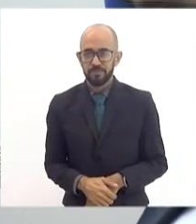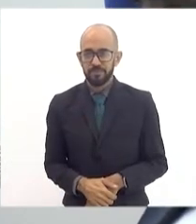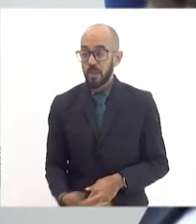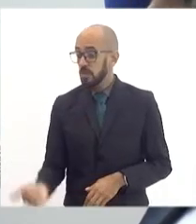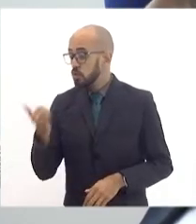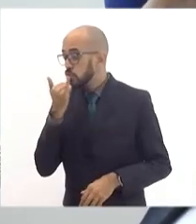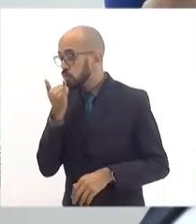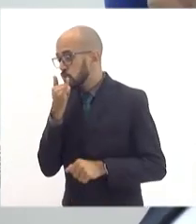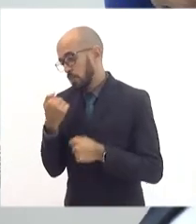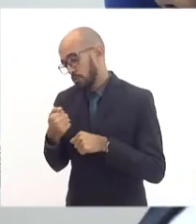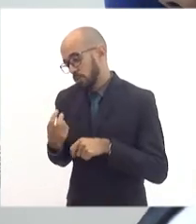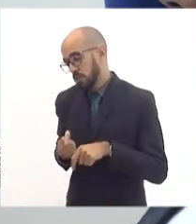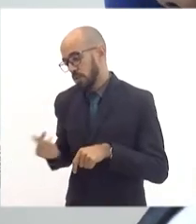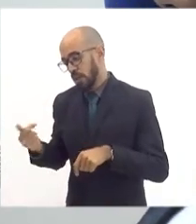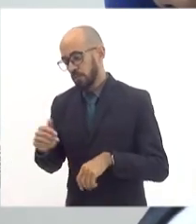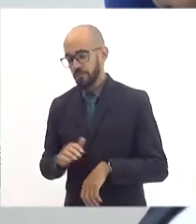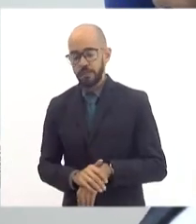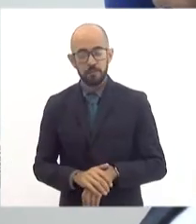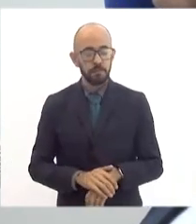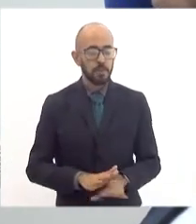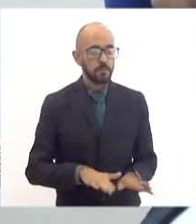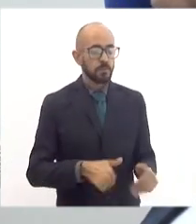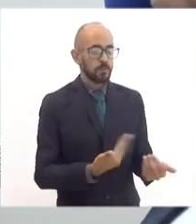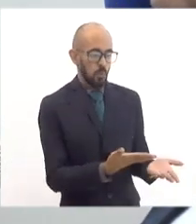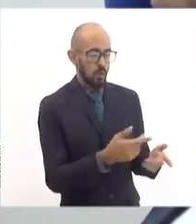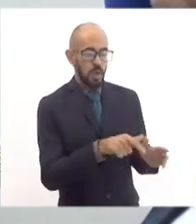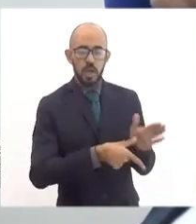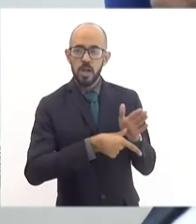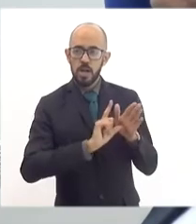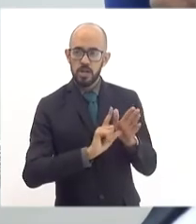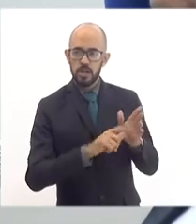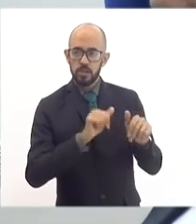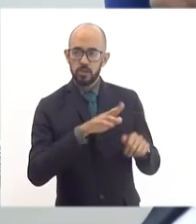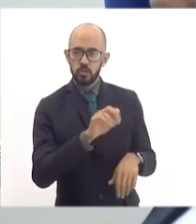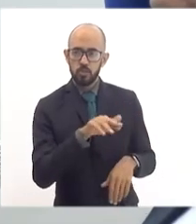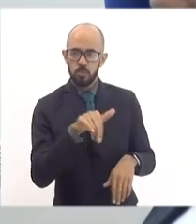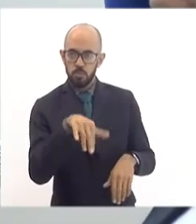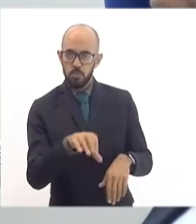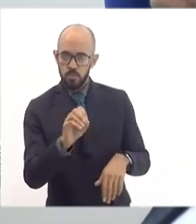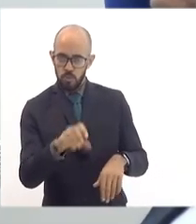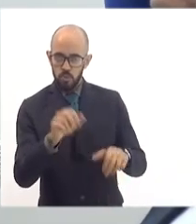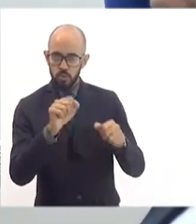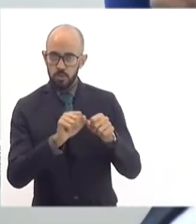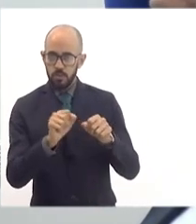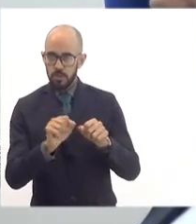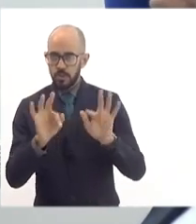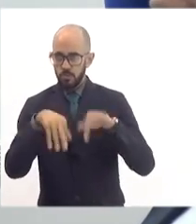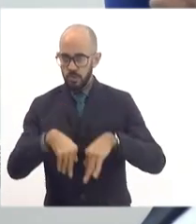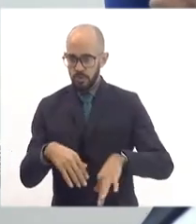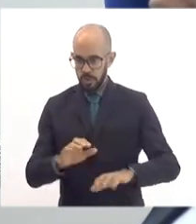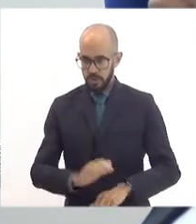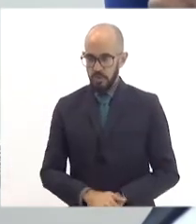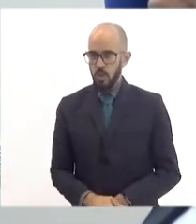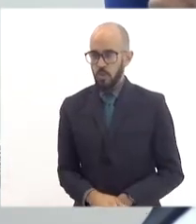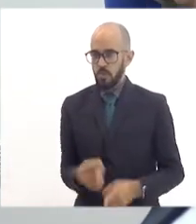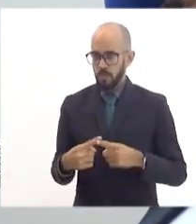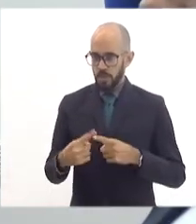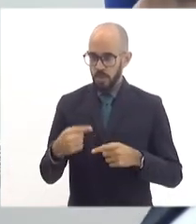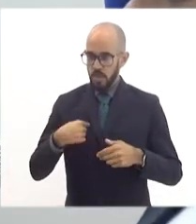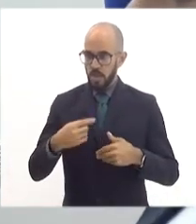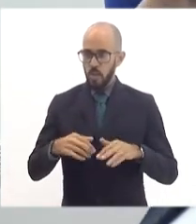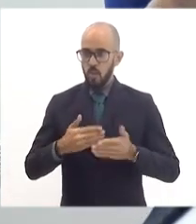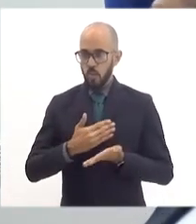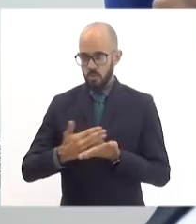presença. Obrigado. Antes de passar aqui ao nosso Bruno Dauari para fazer um encerramento, já que eu fiz a